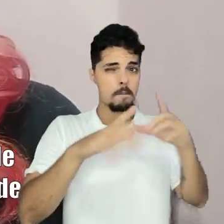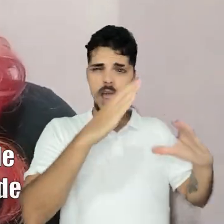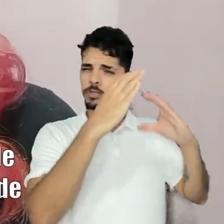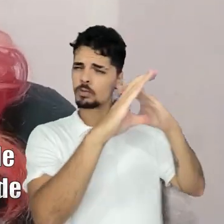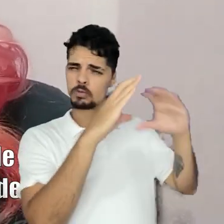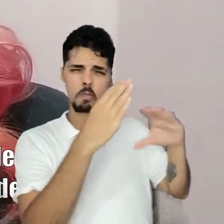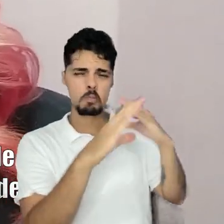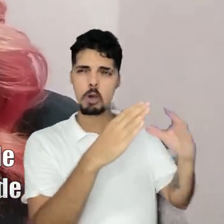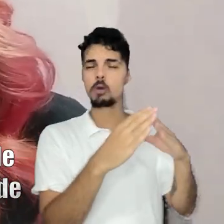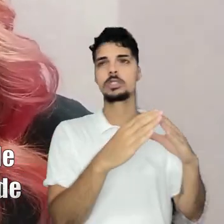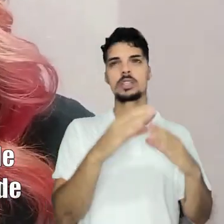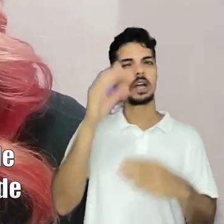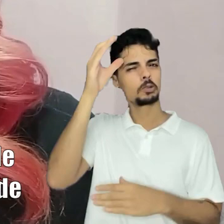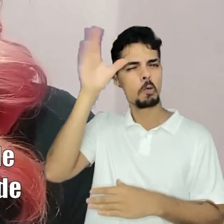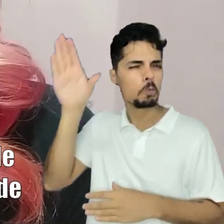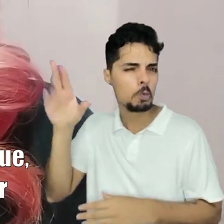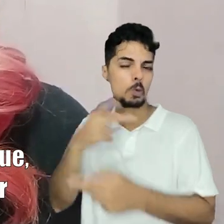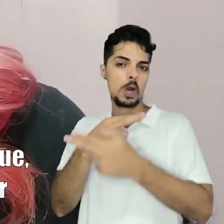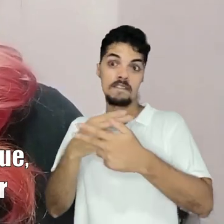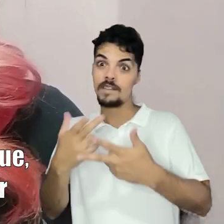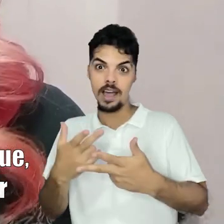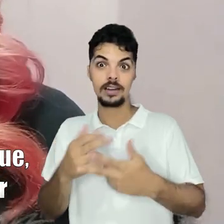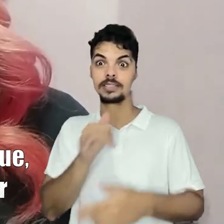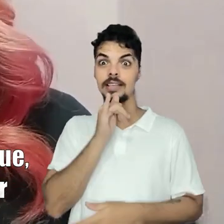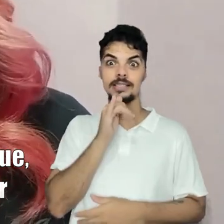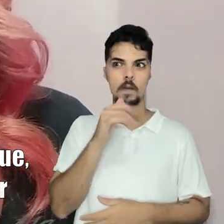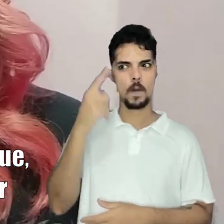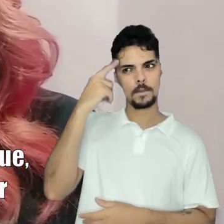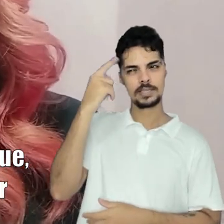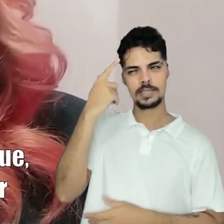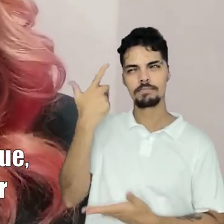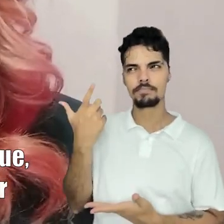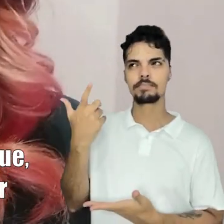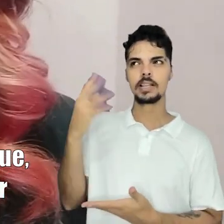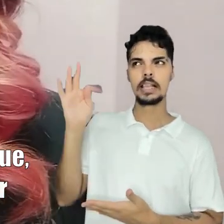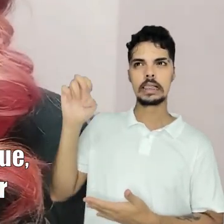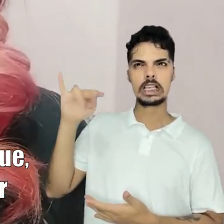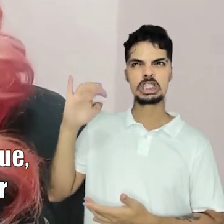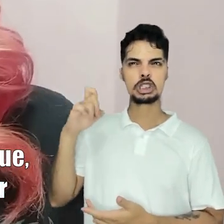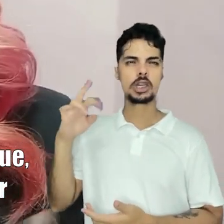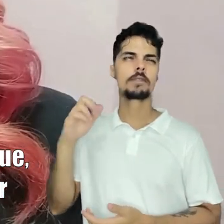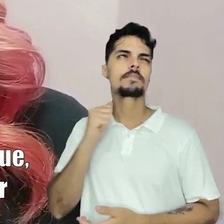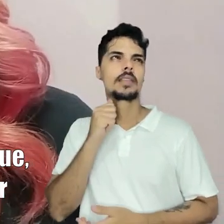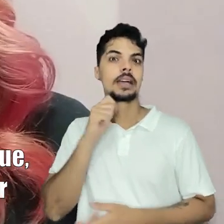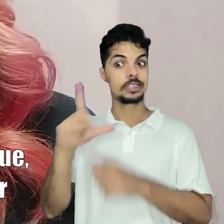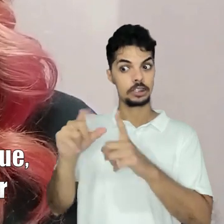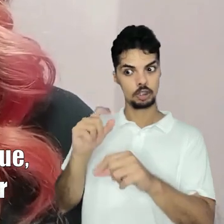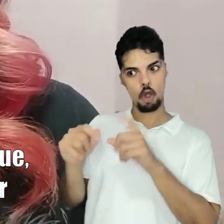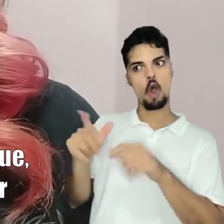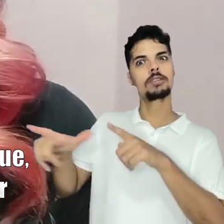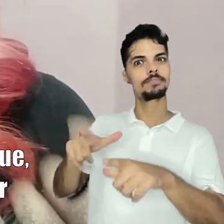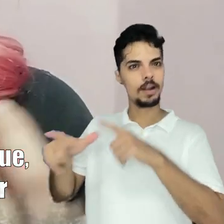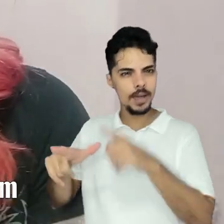foi estudado, que já se foi analisado o processo de independência, é possível pensar que já que Teixeira, ele